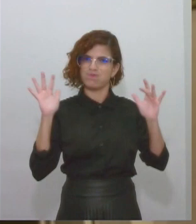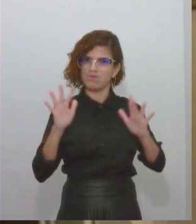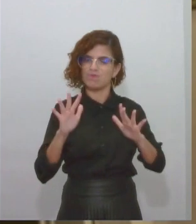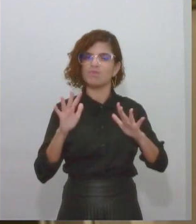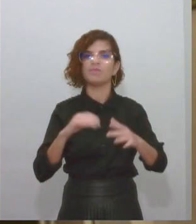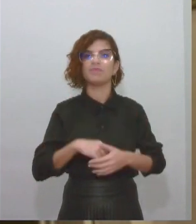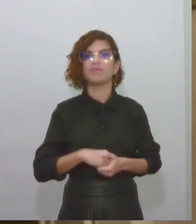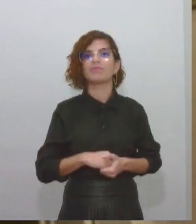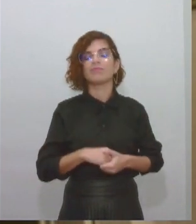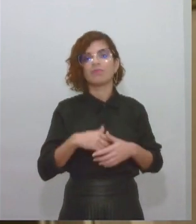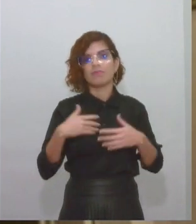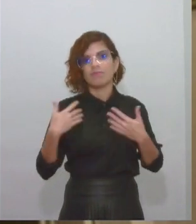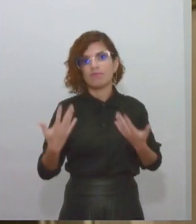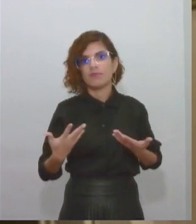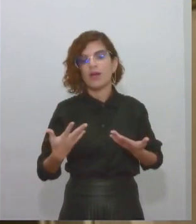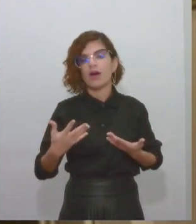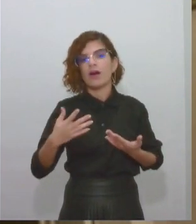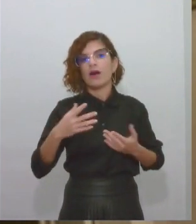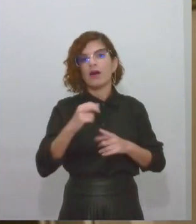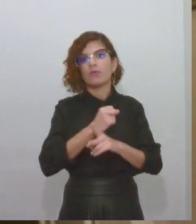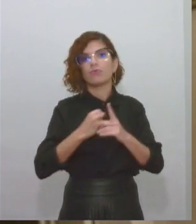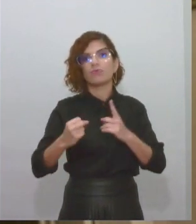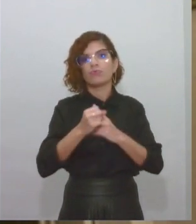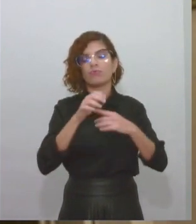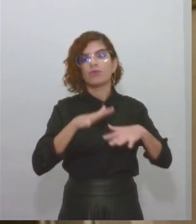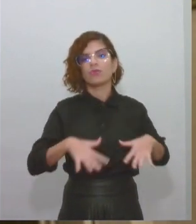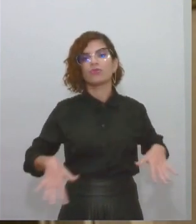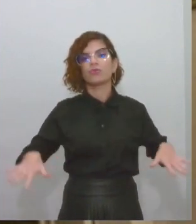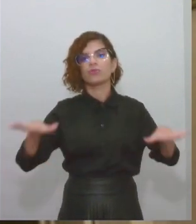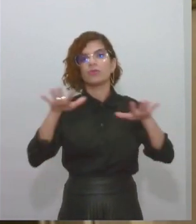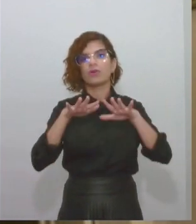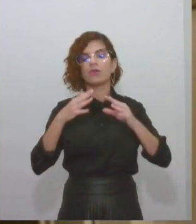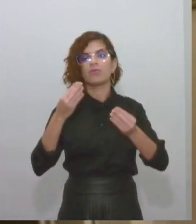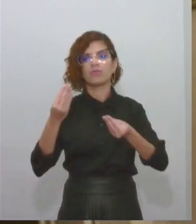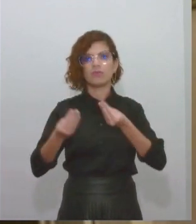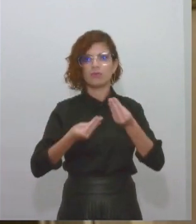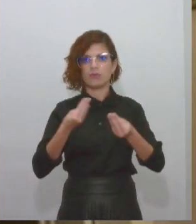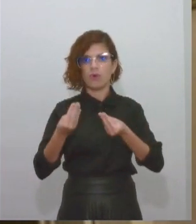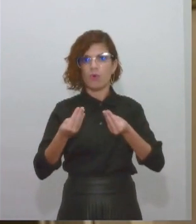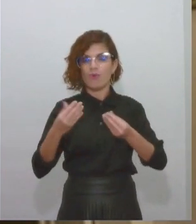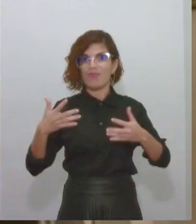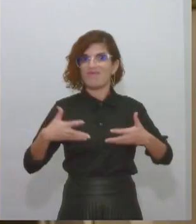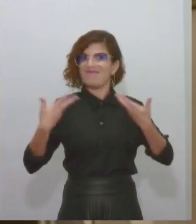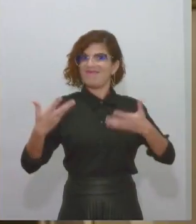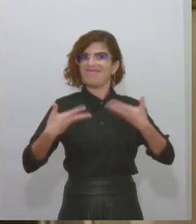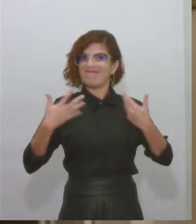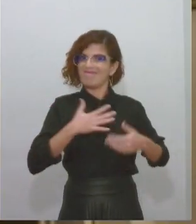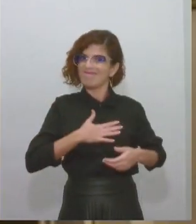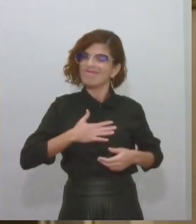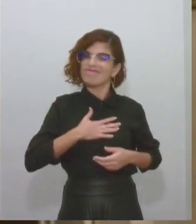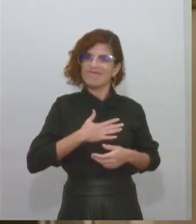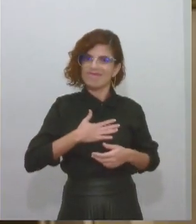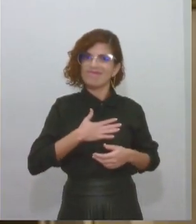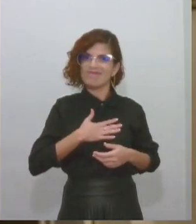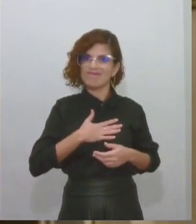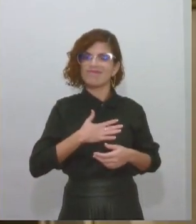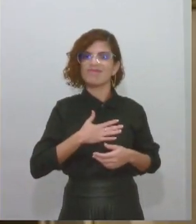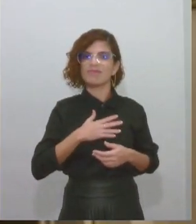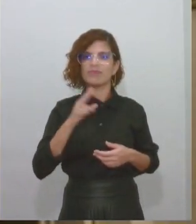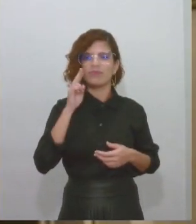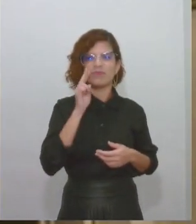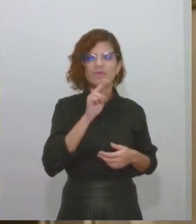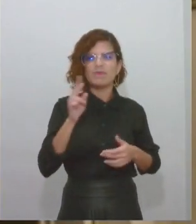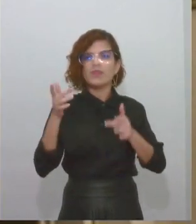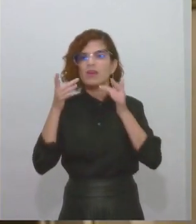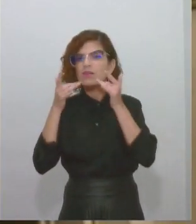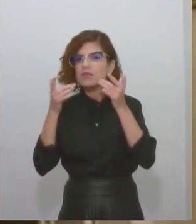a sociedade a muita alegria, né? Uma satisfação de ver tantas peças teatrais, né? E